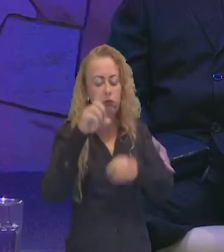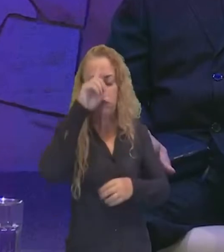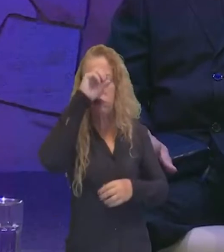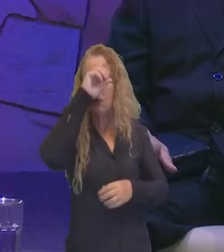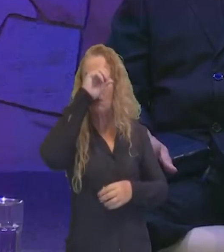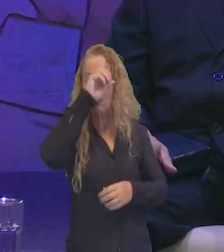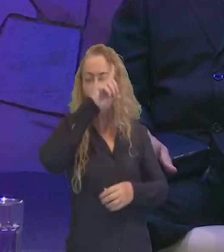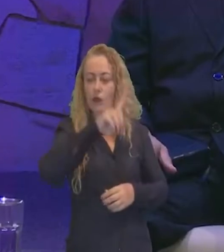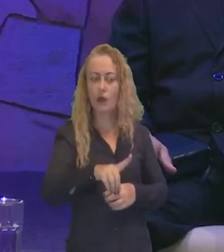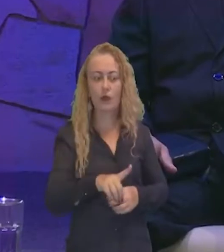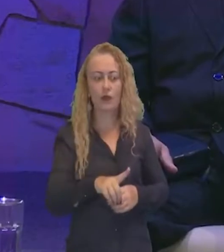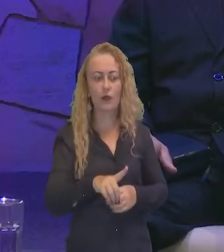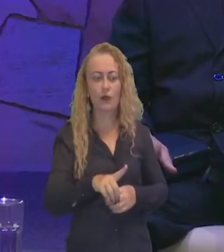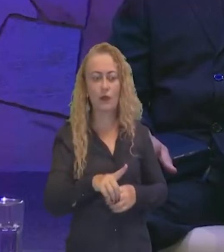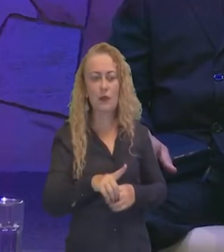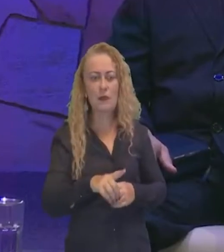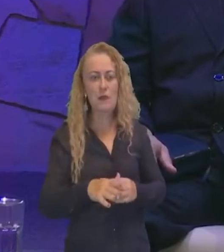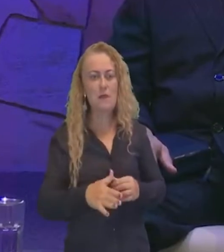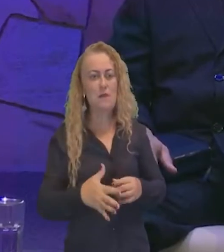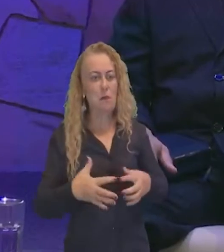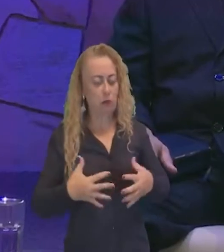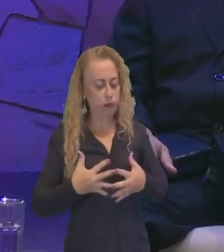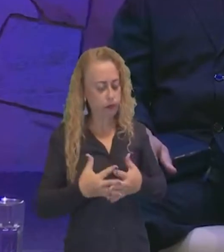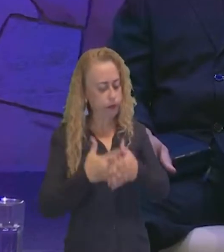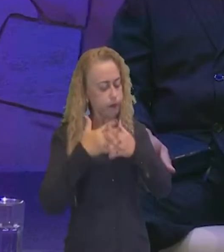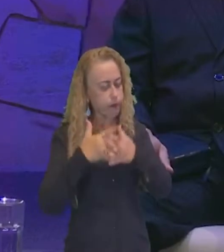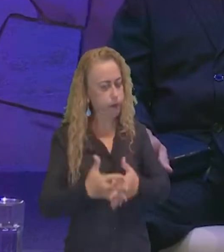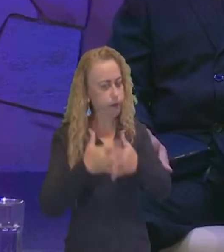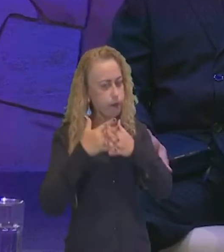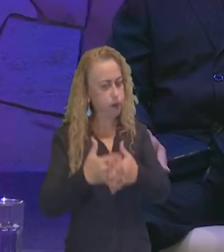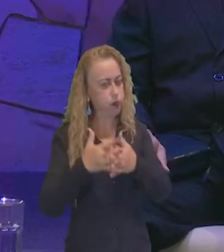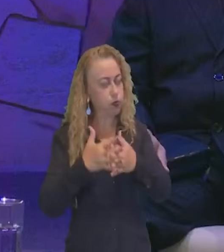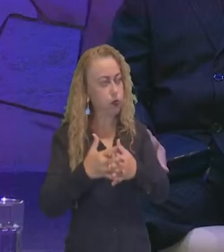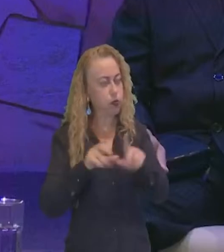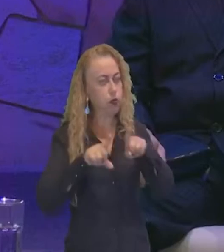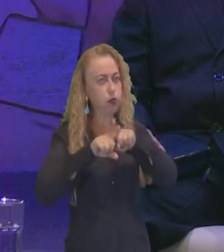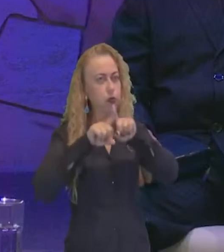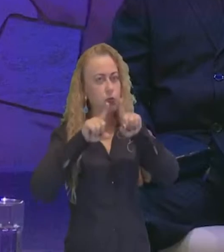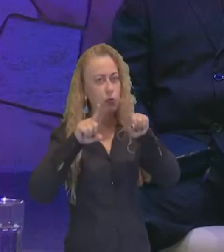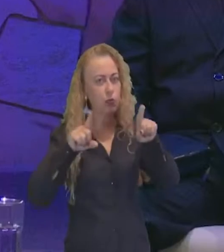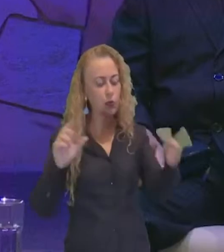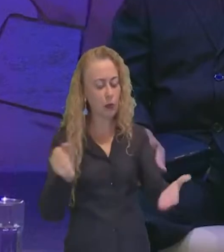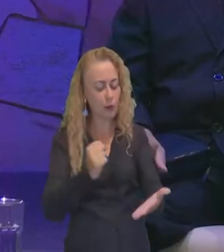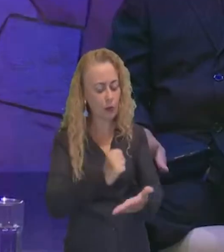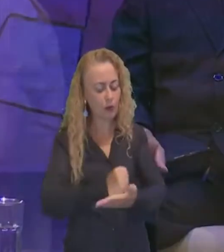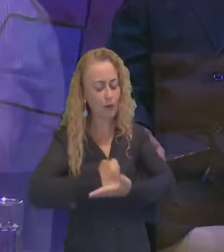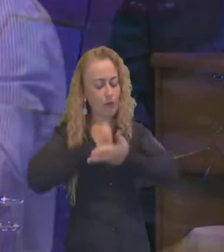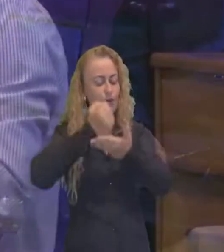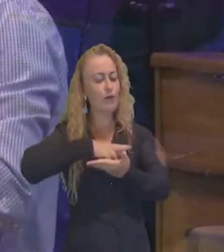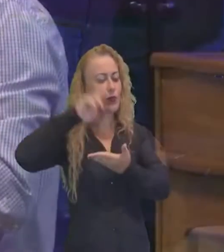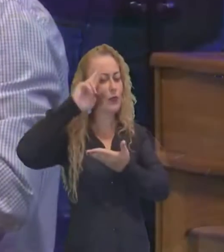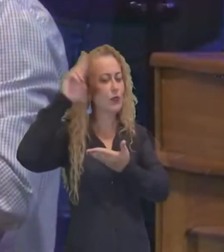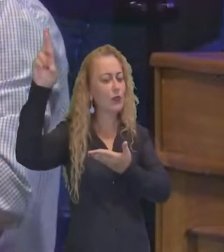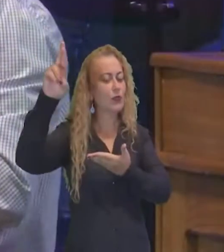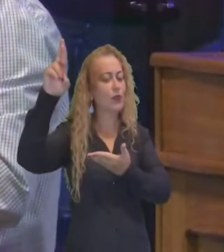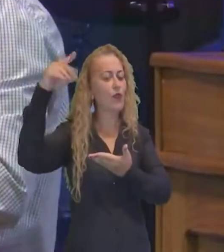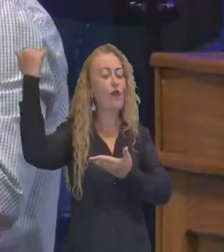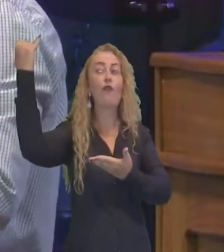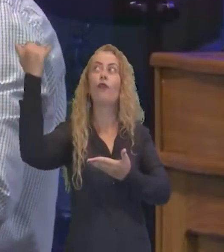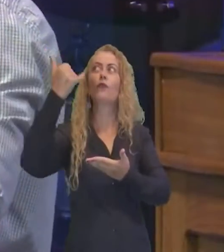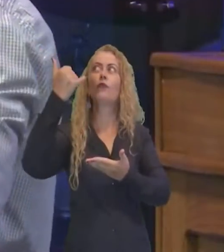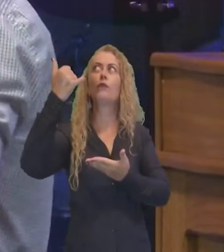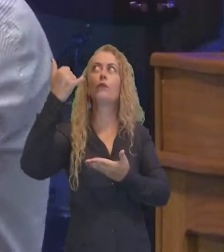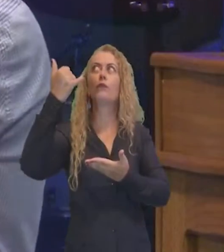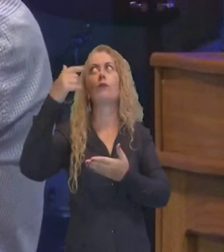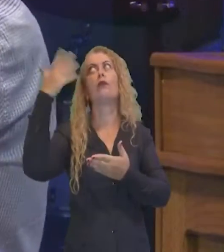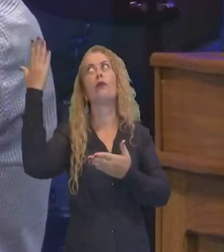com Deus. Mas como o Senhor sustentou. E aí o Senhor me falou exatamente isso. Você está